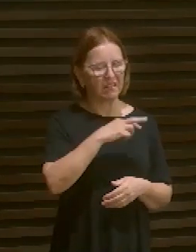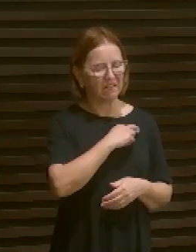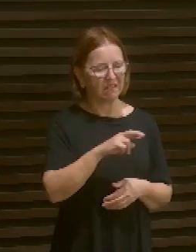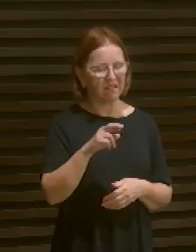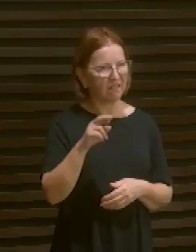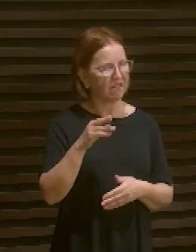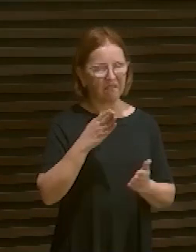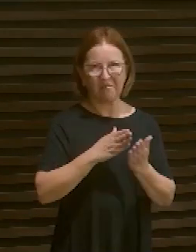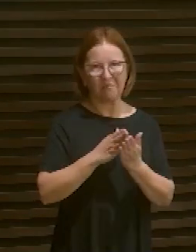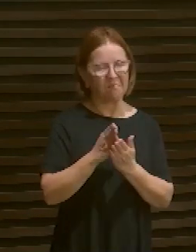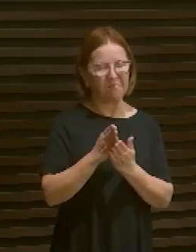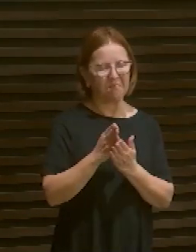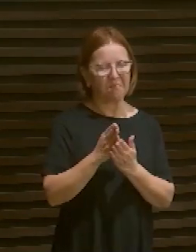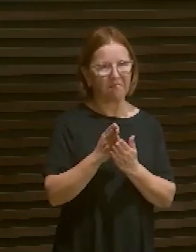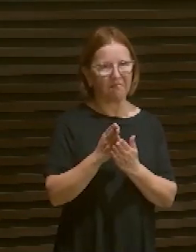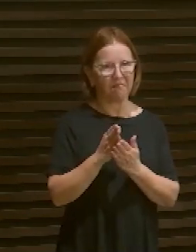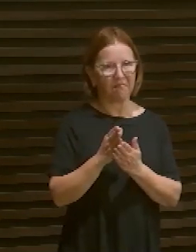entra.